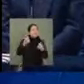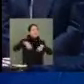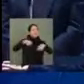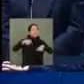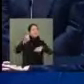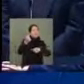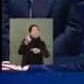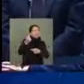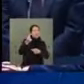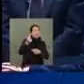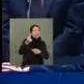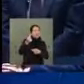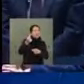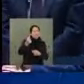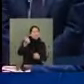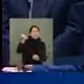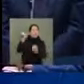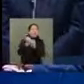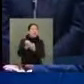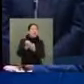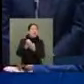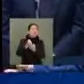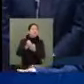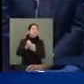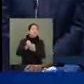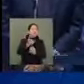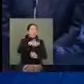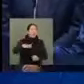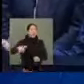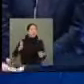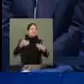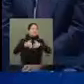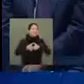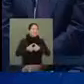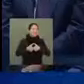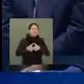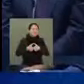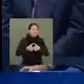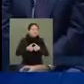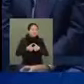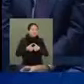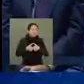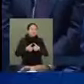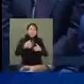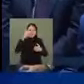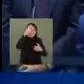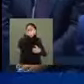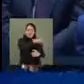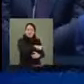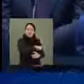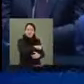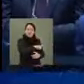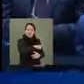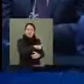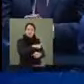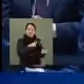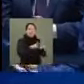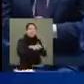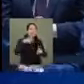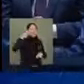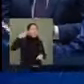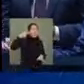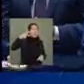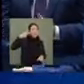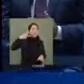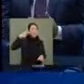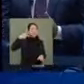no Brasil que tem esse dinheiro mensalmente? E normalmente o político não dá bola, Cleitinho, para autismo, porque ele fala